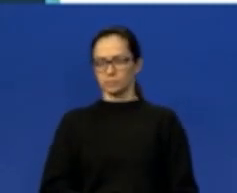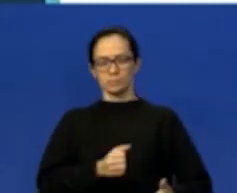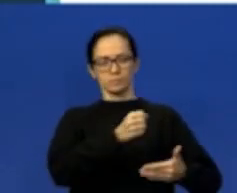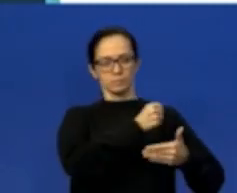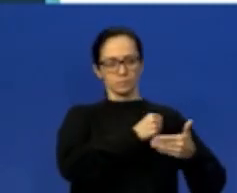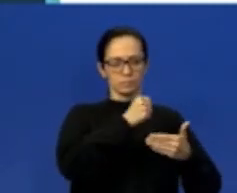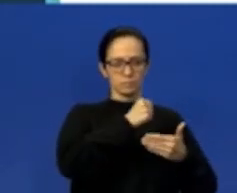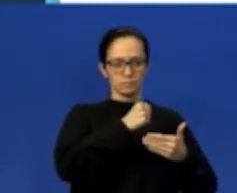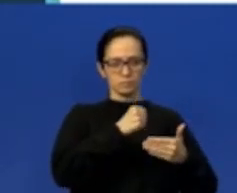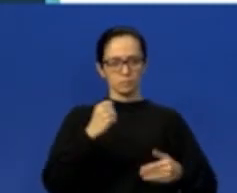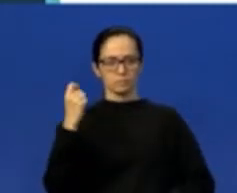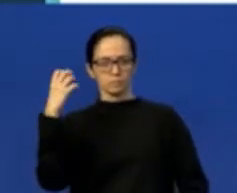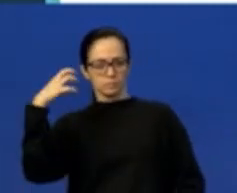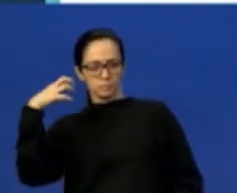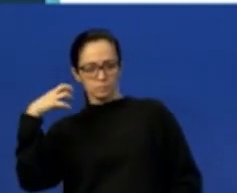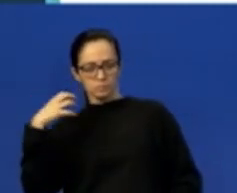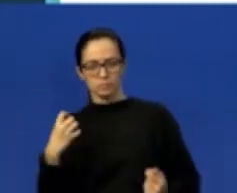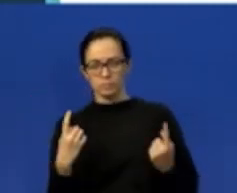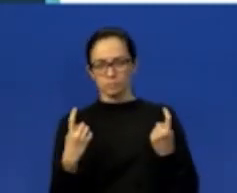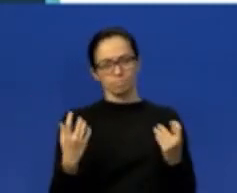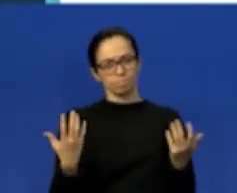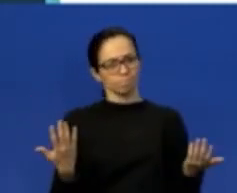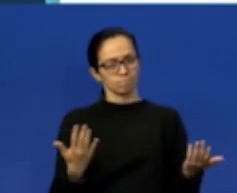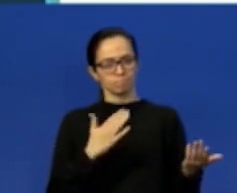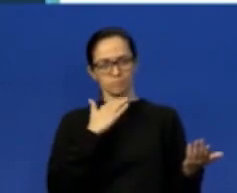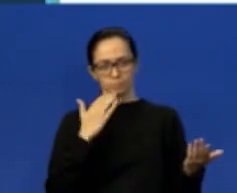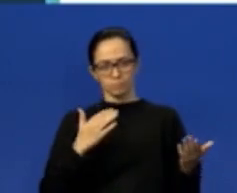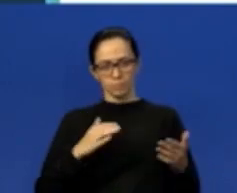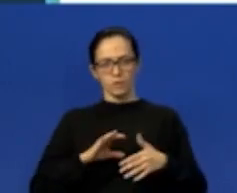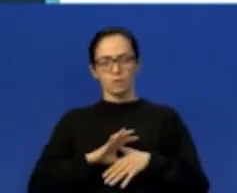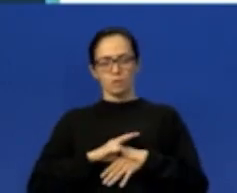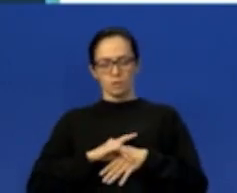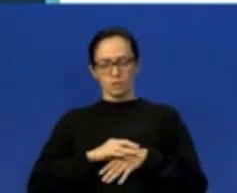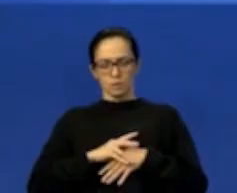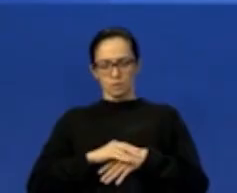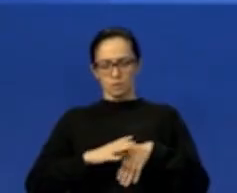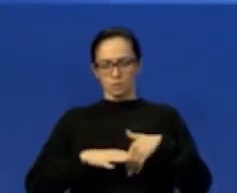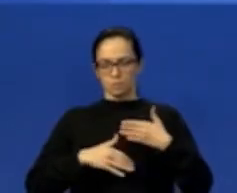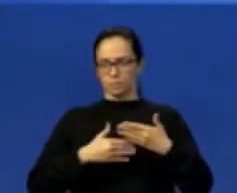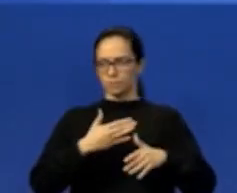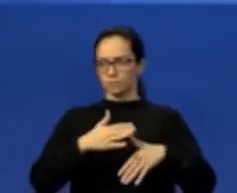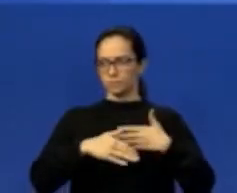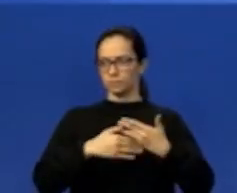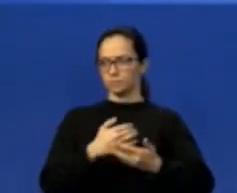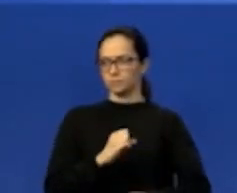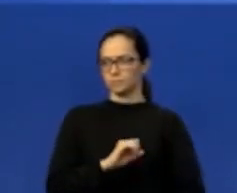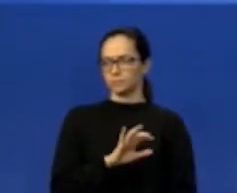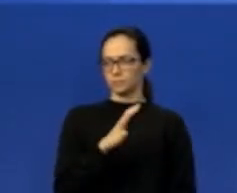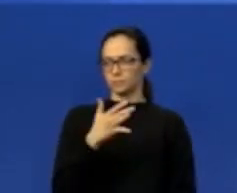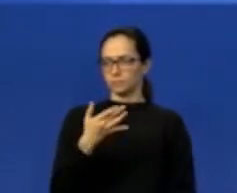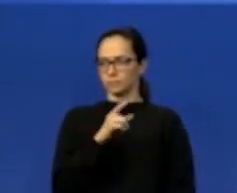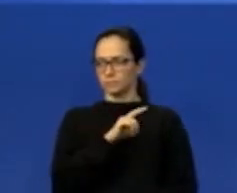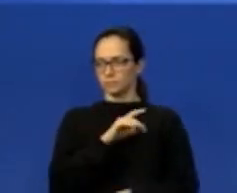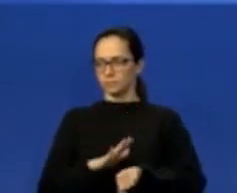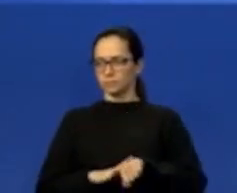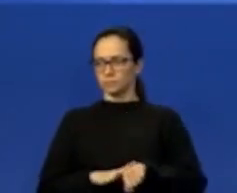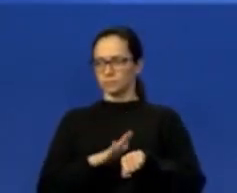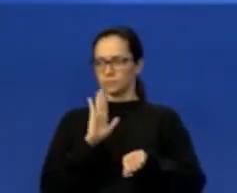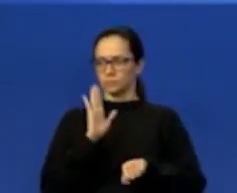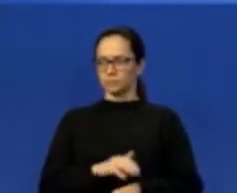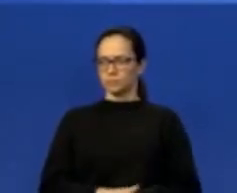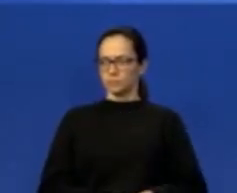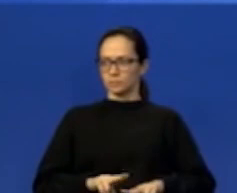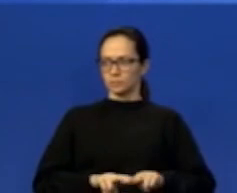cozinhar, tomar banho, né? E obviamente vão acarretando doenças, né? As patologias vão crescendo e todo